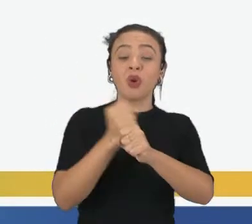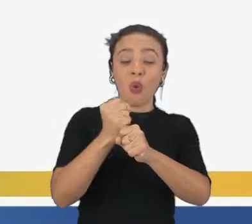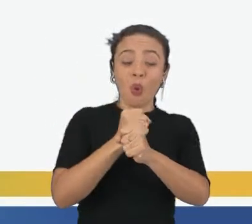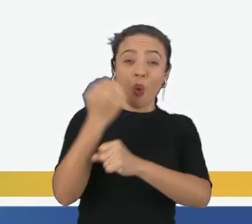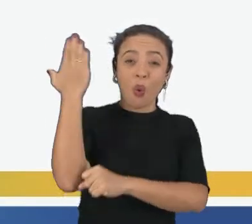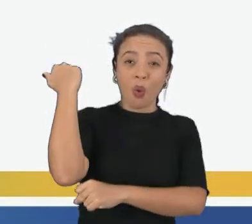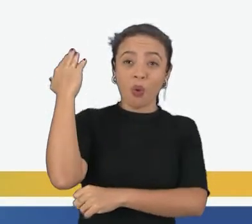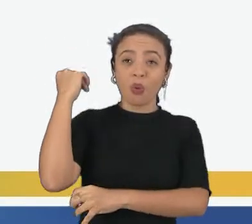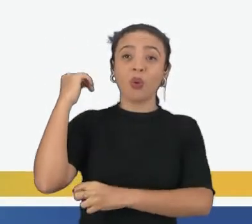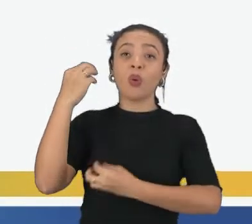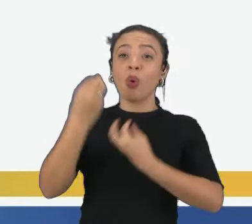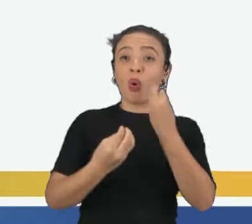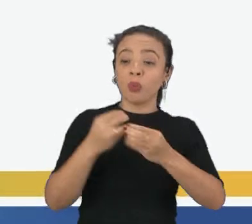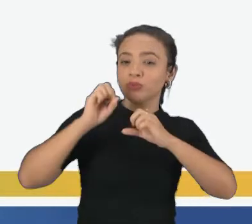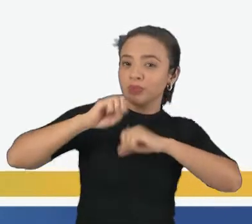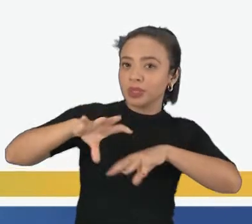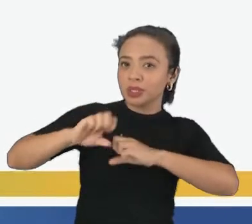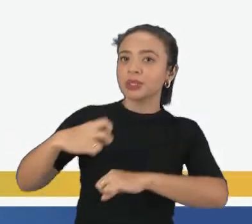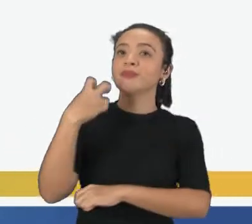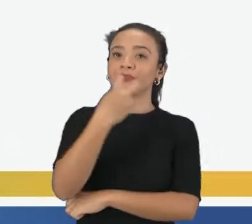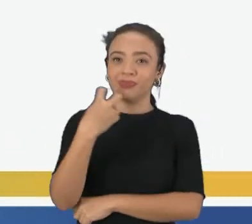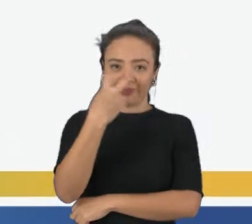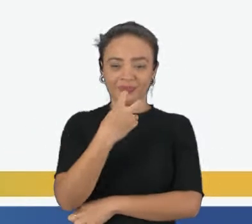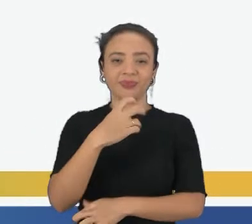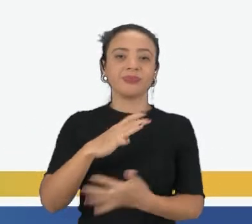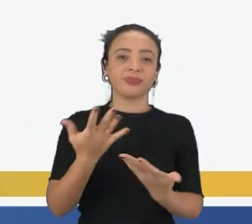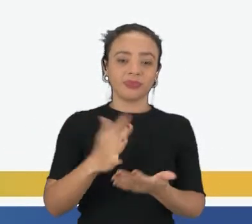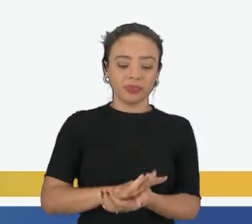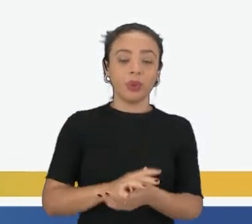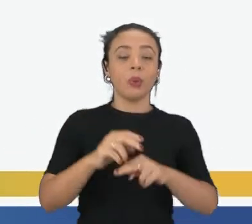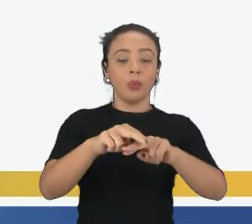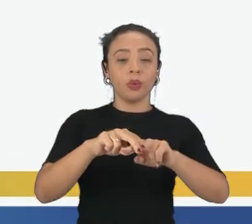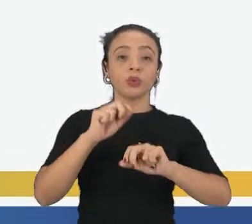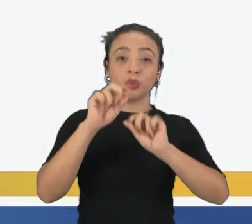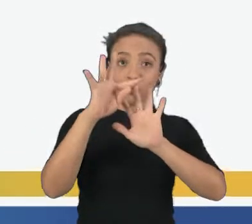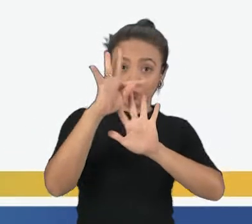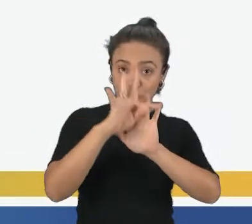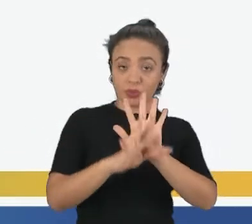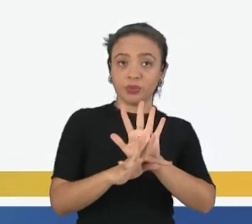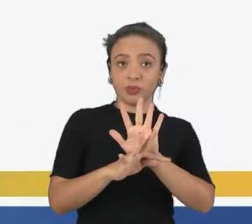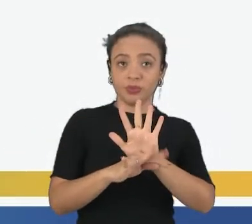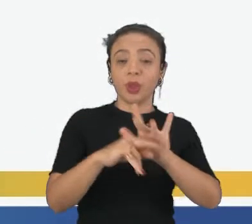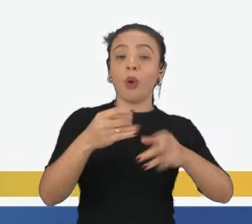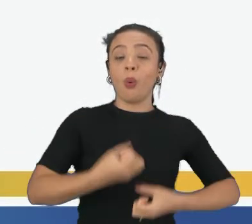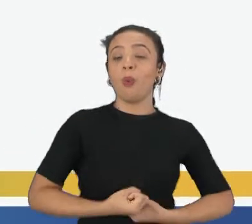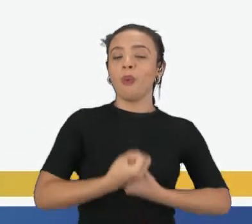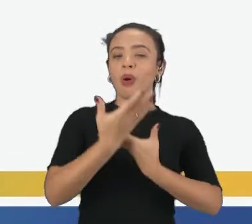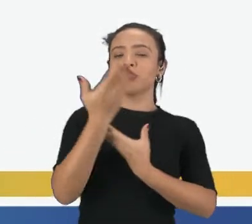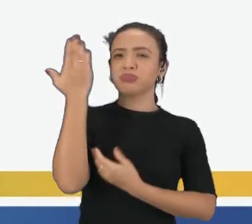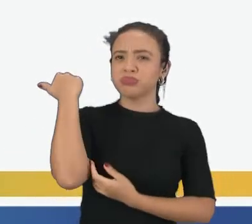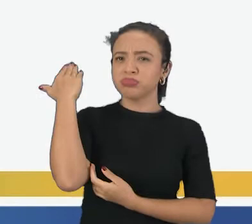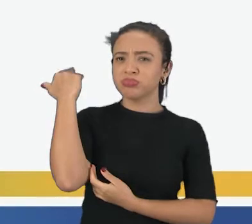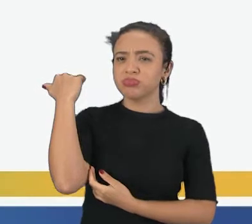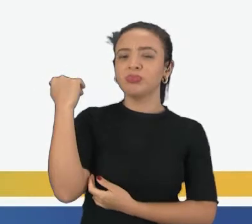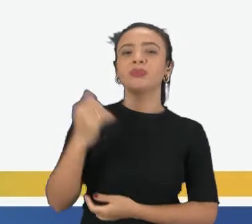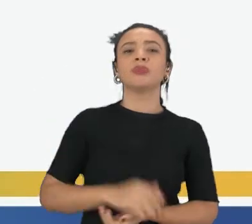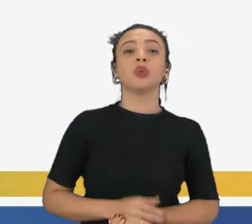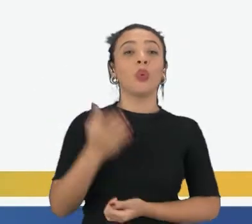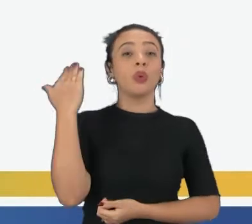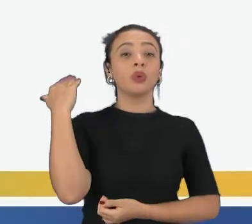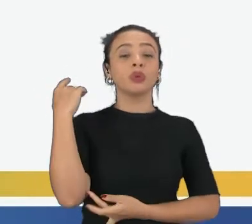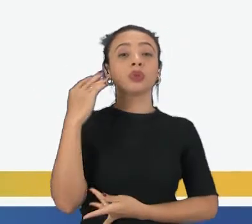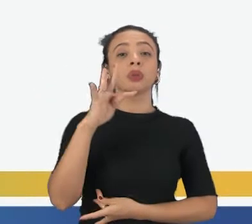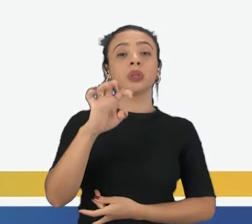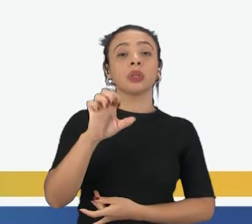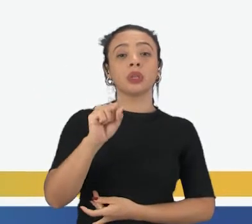para adicionado de maneira oral Então os textos esse poema poema lado antigo testamento